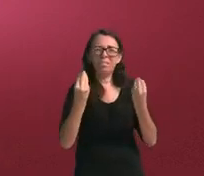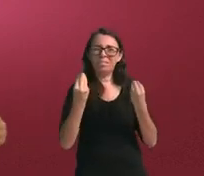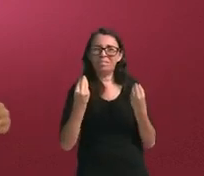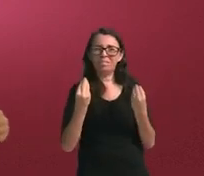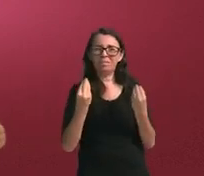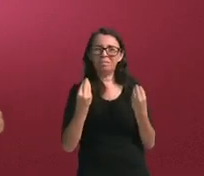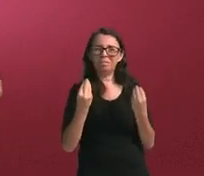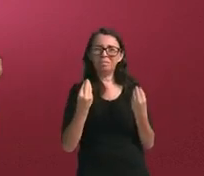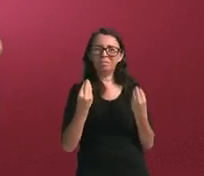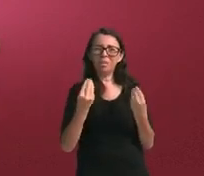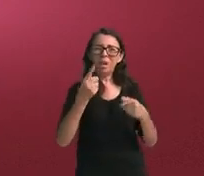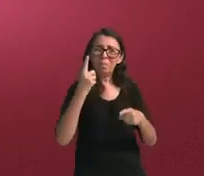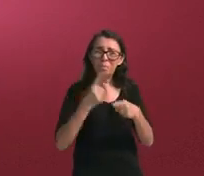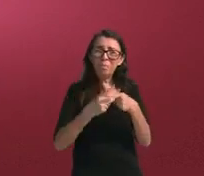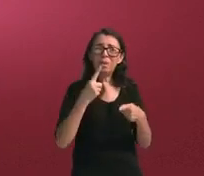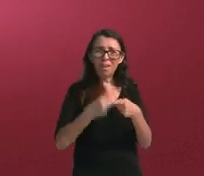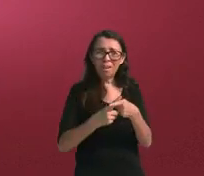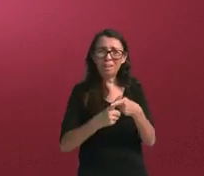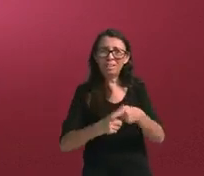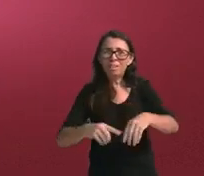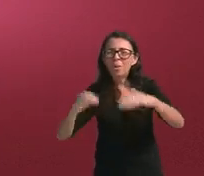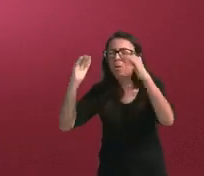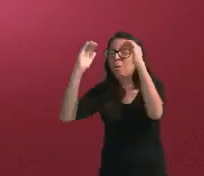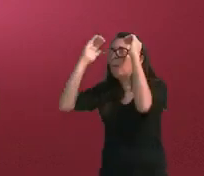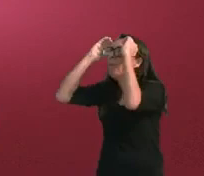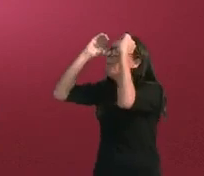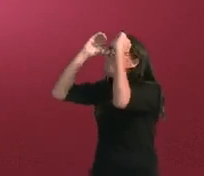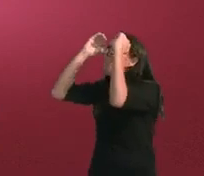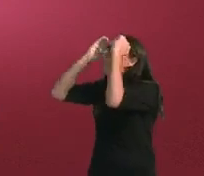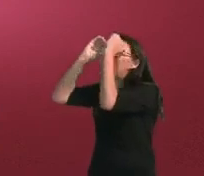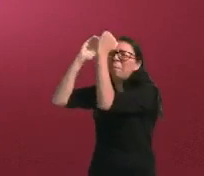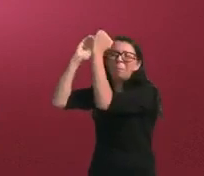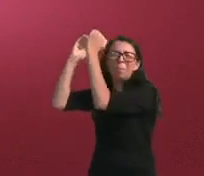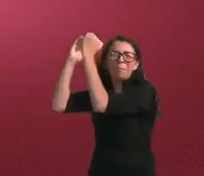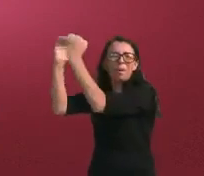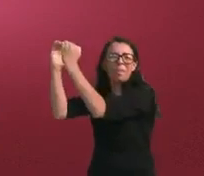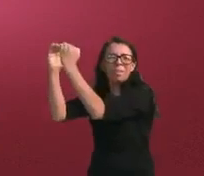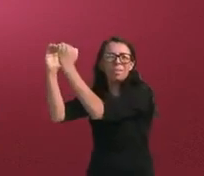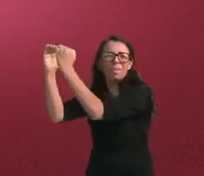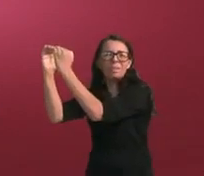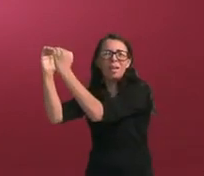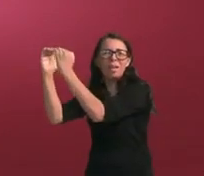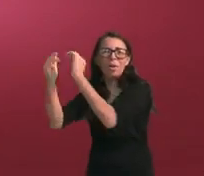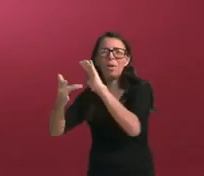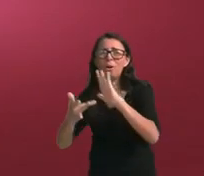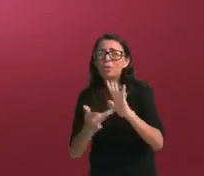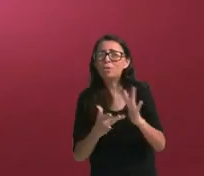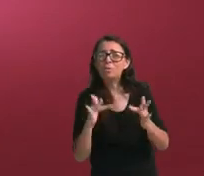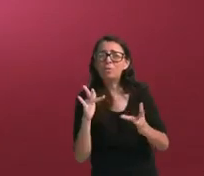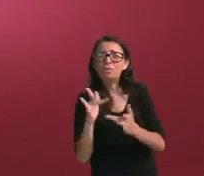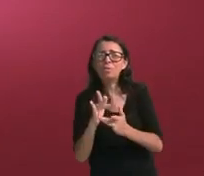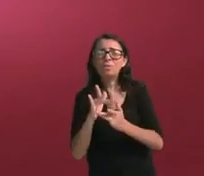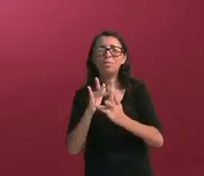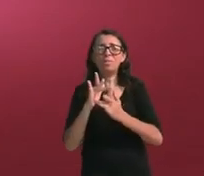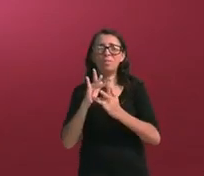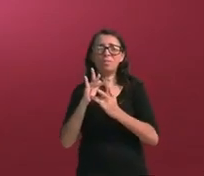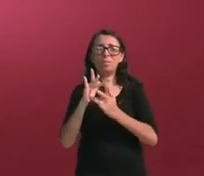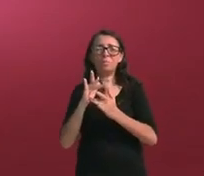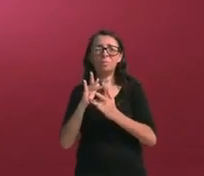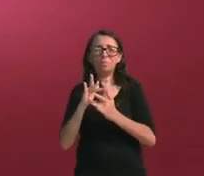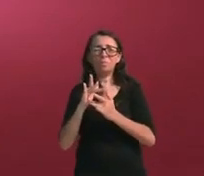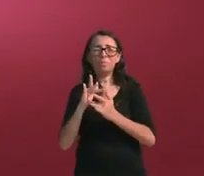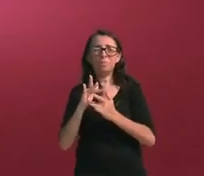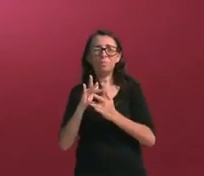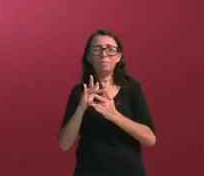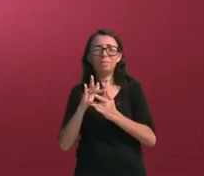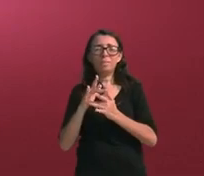De curar, de propagar o evangelho. Eles começaram a ver o agir de Jesus por intermédio deles.